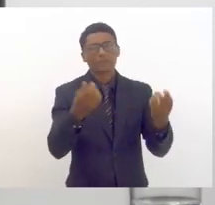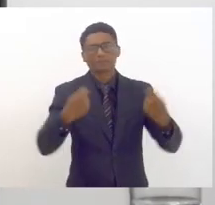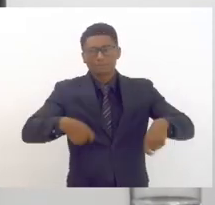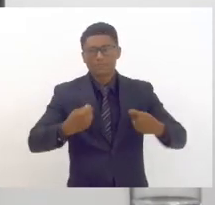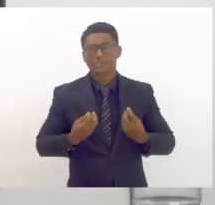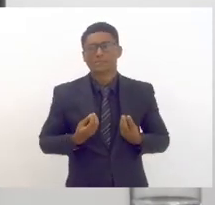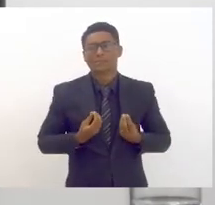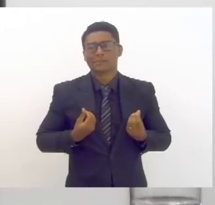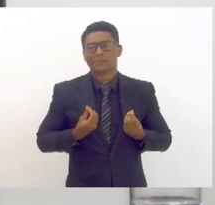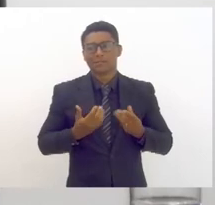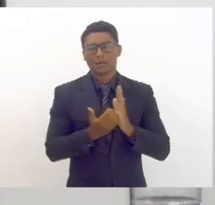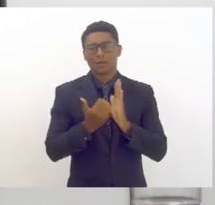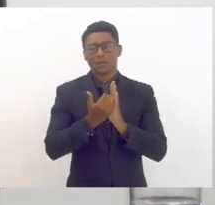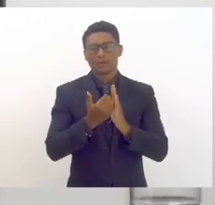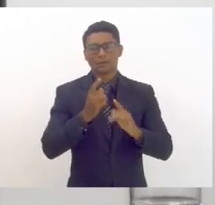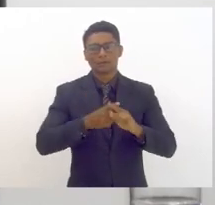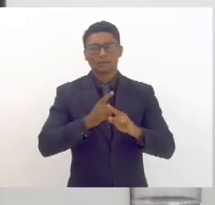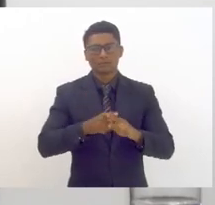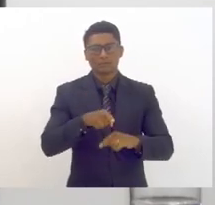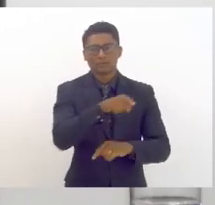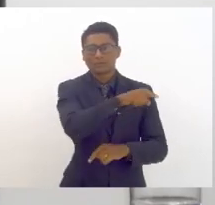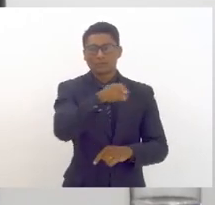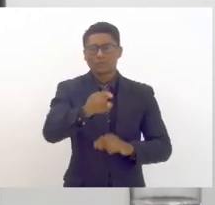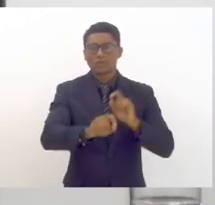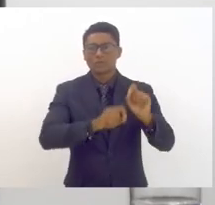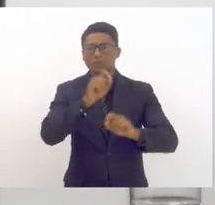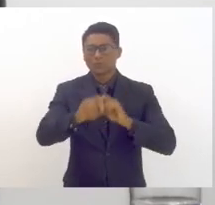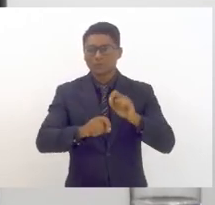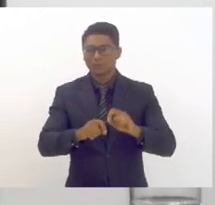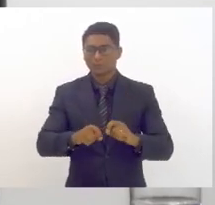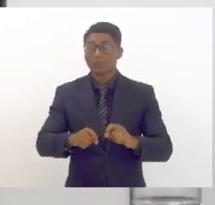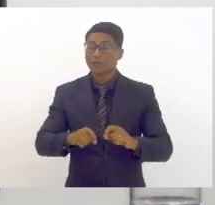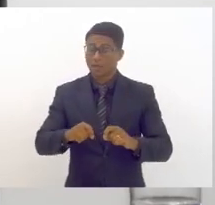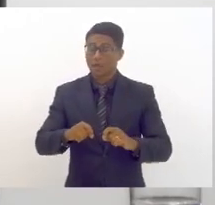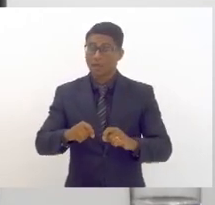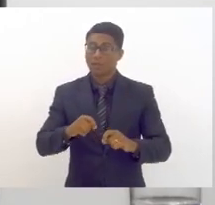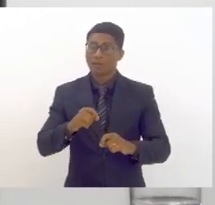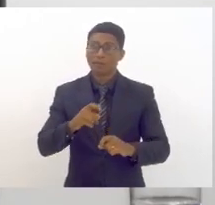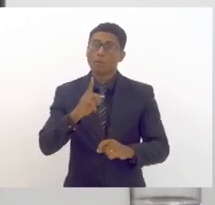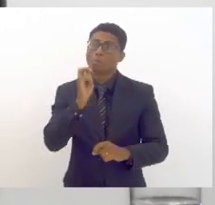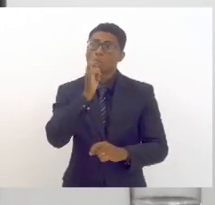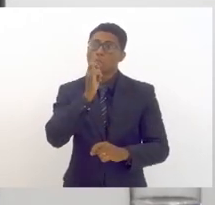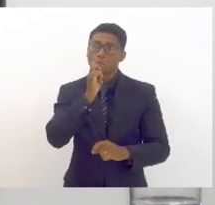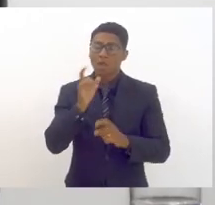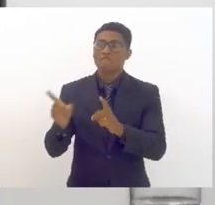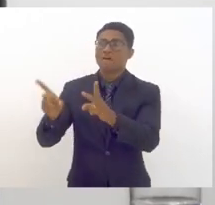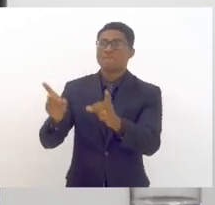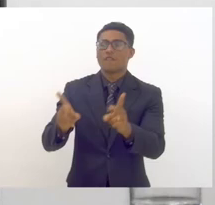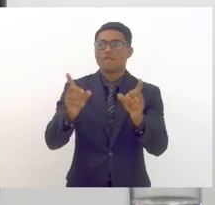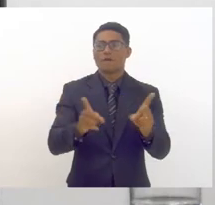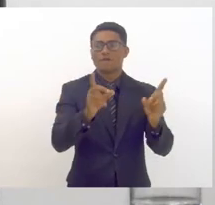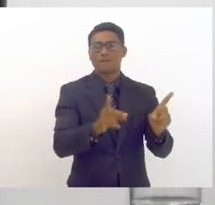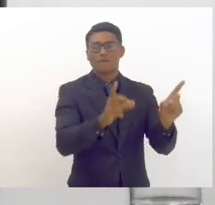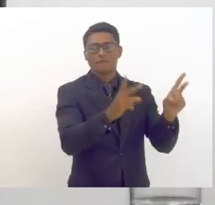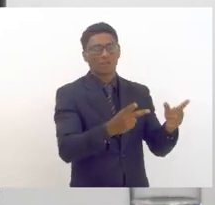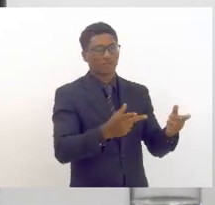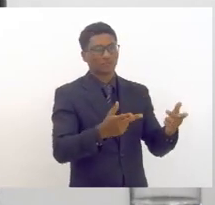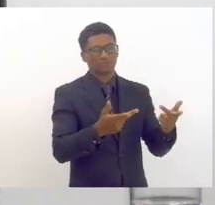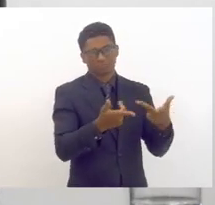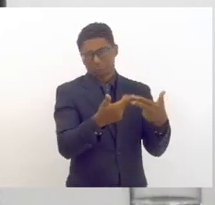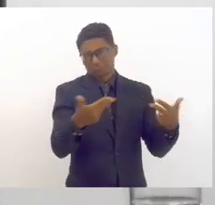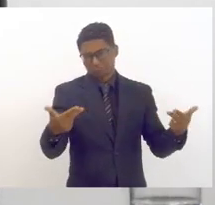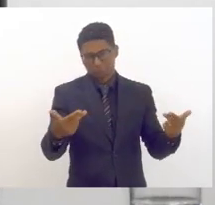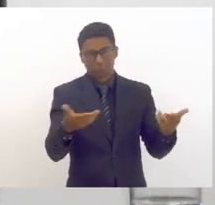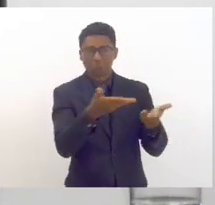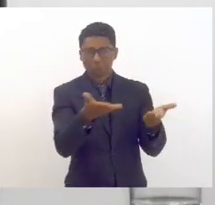sensibilidade. Elas são muito boas para pagar caro em propaganda para vender produto para o cidadão.